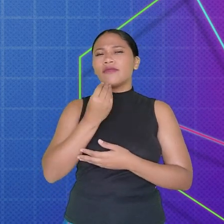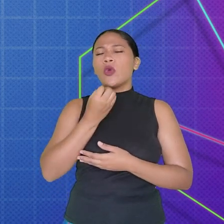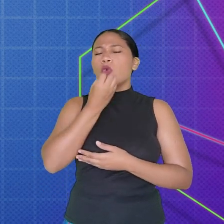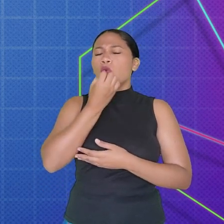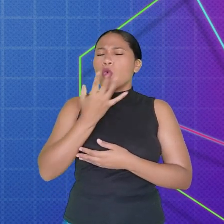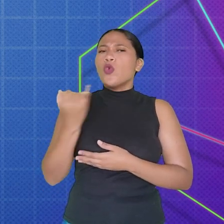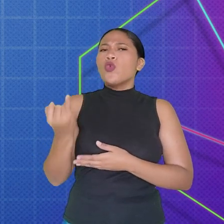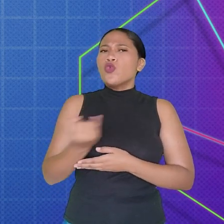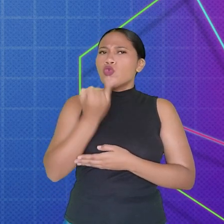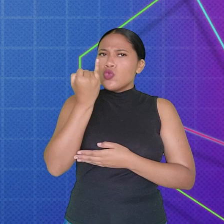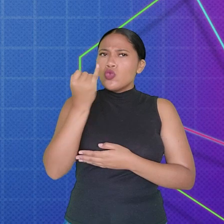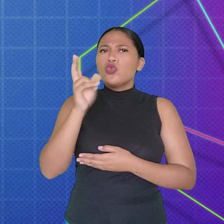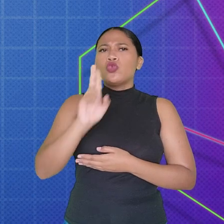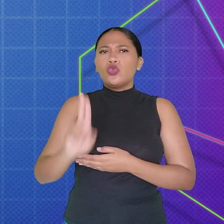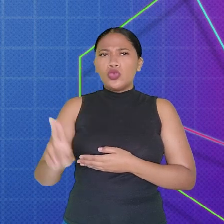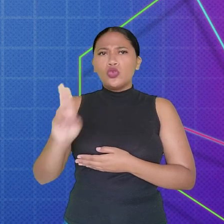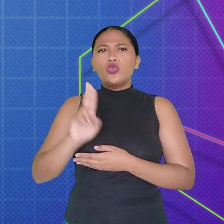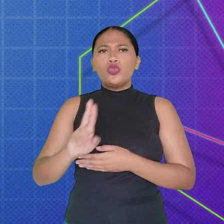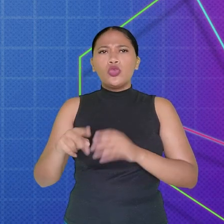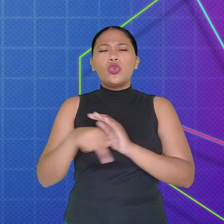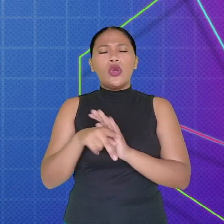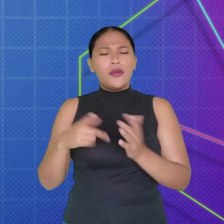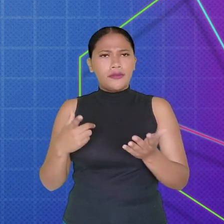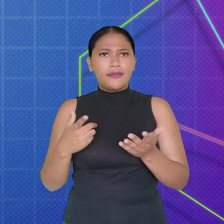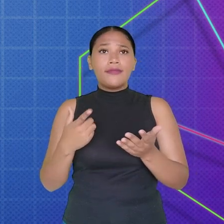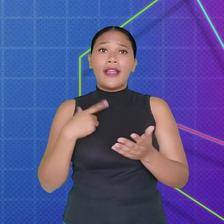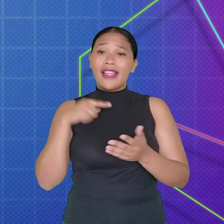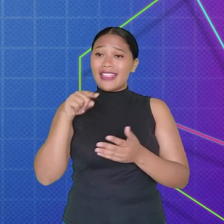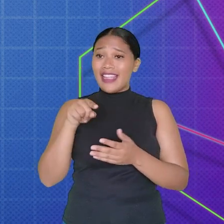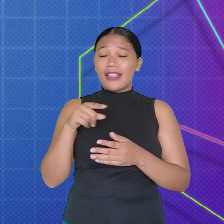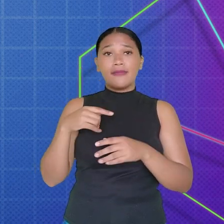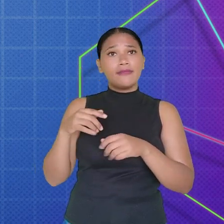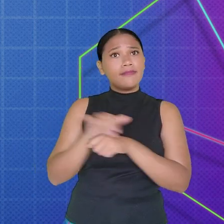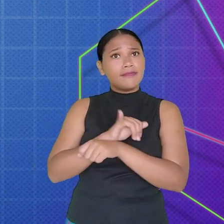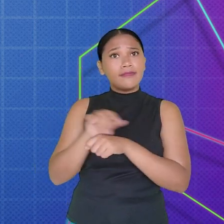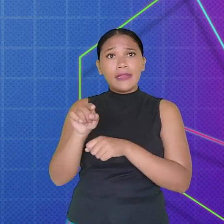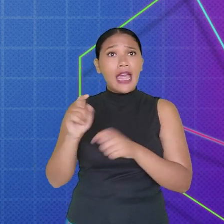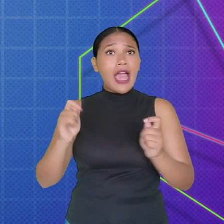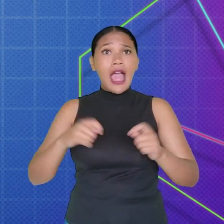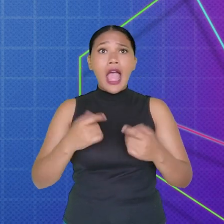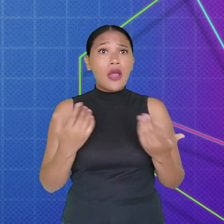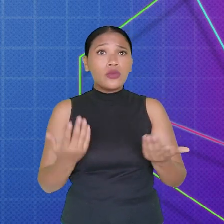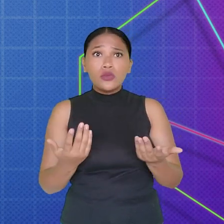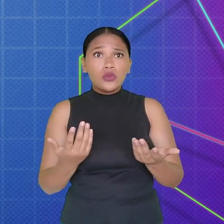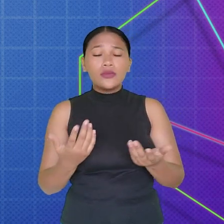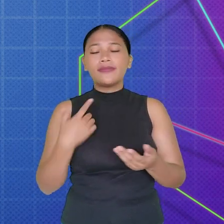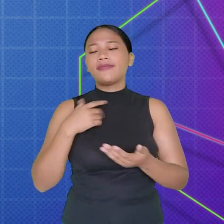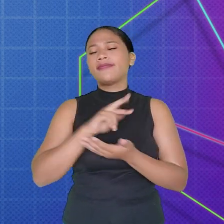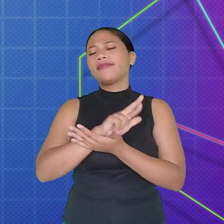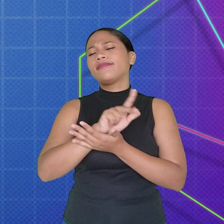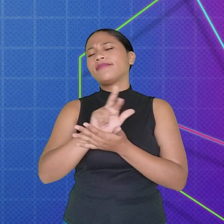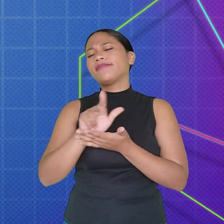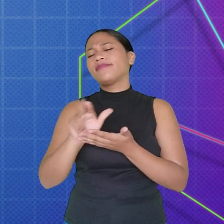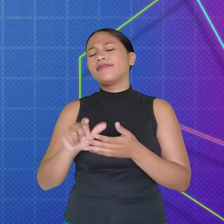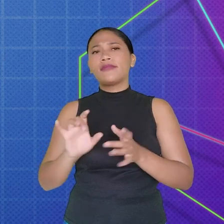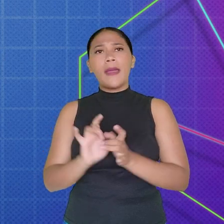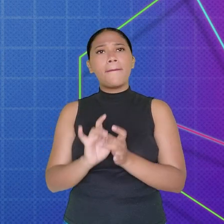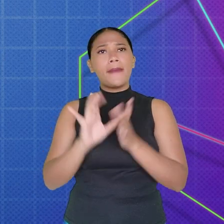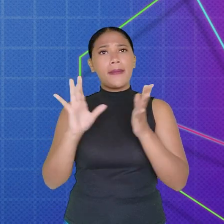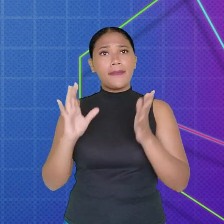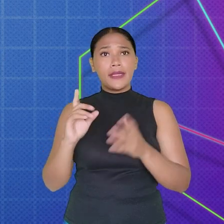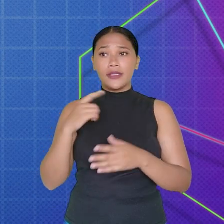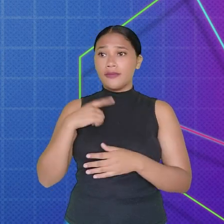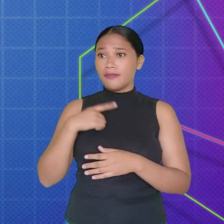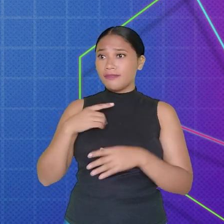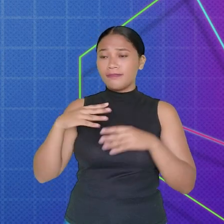criar mecânicas de jogabilidade personalizadas em jogos. Através desse recurso, é possível criar diversos eventos que permitem ao